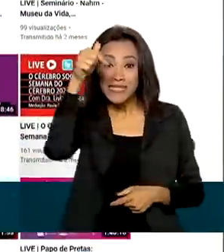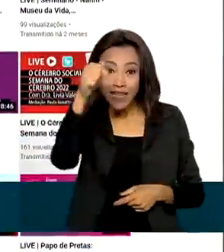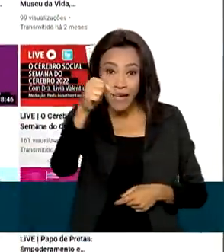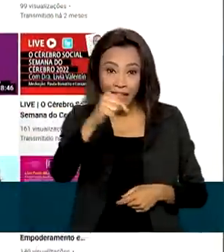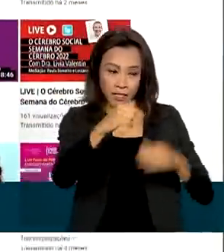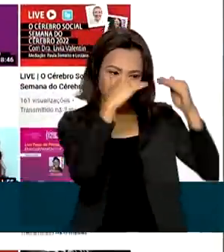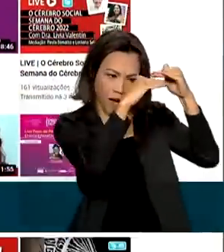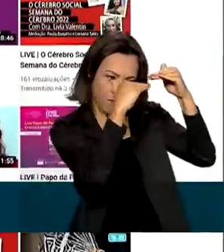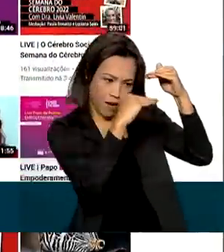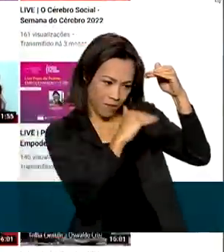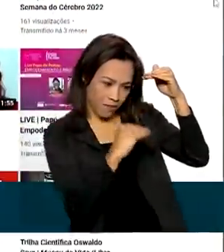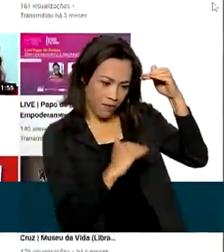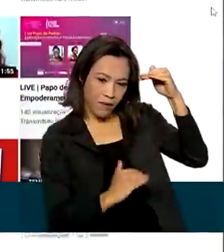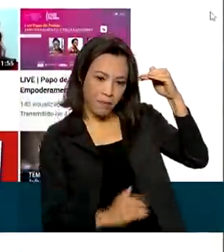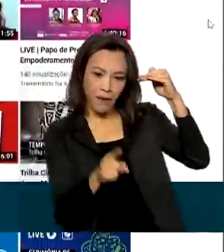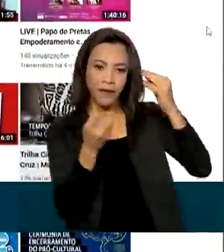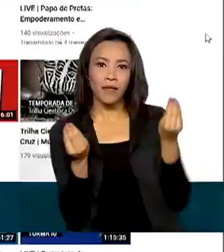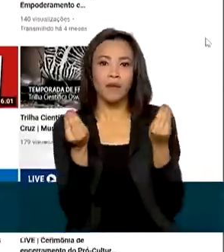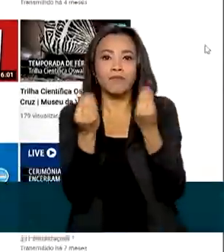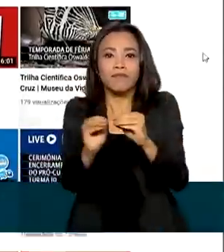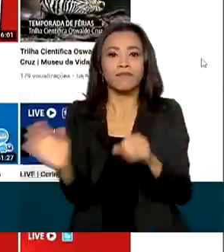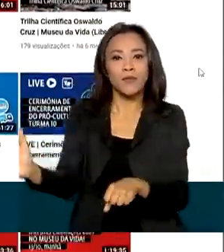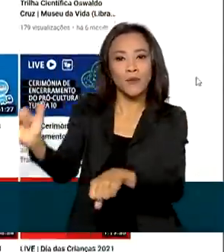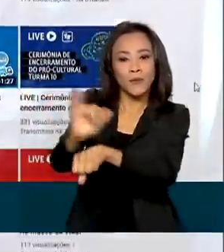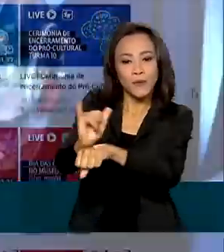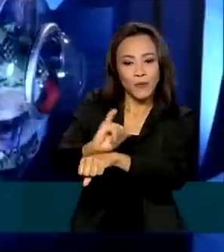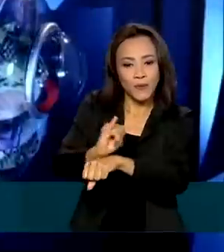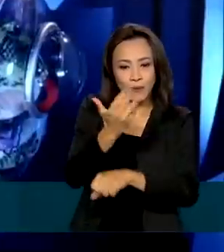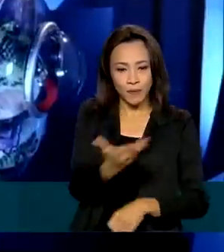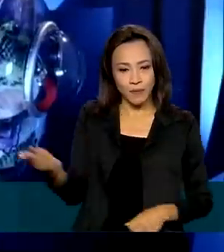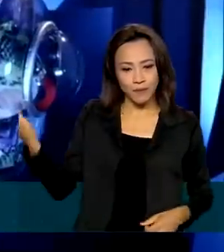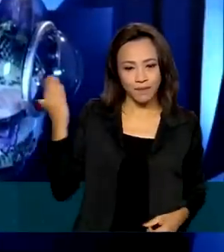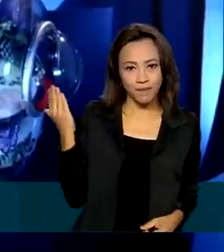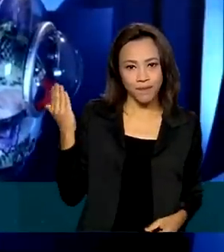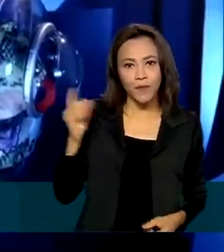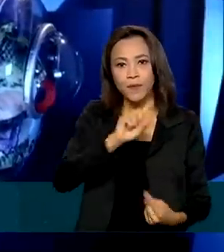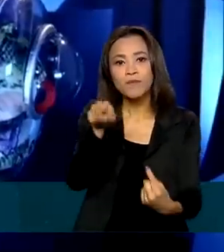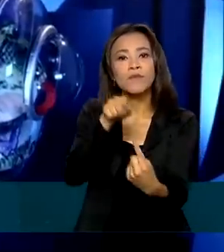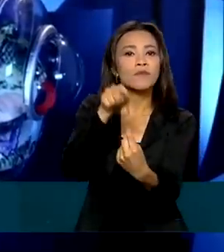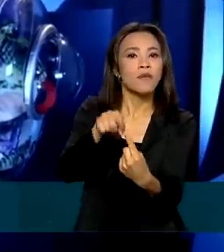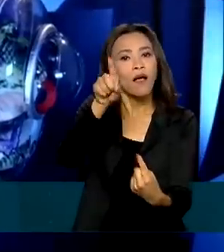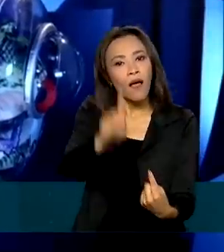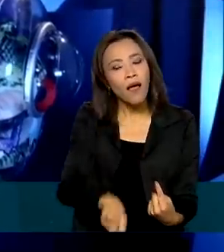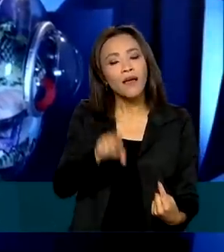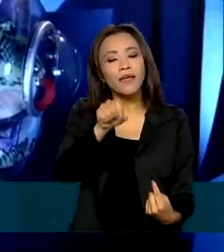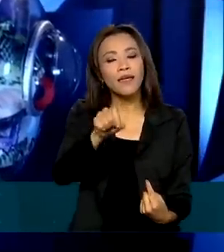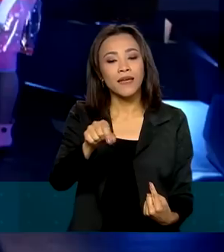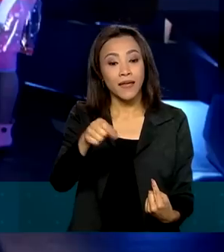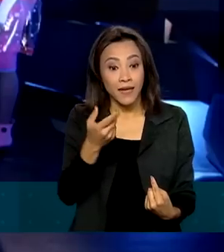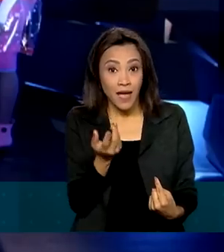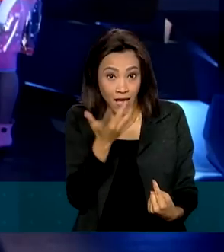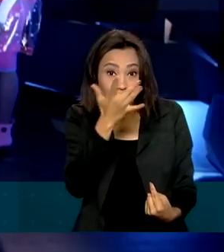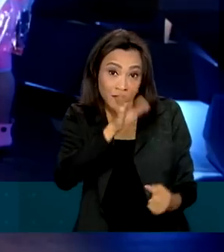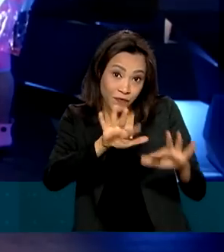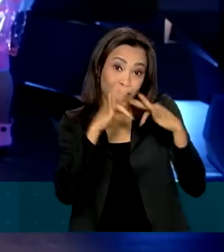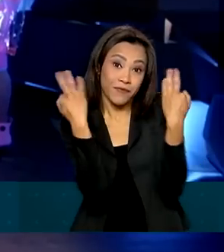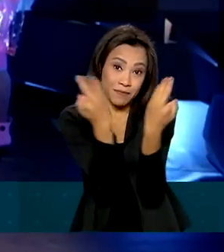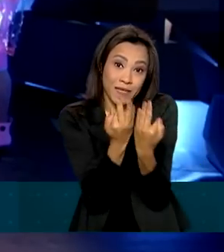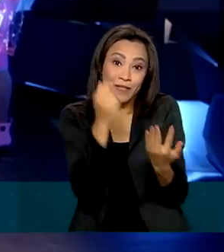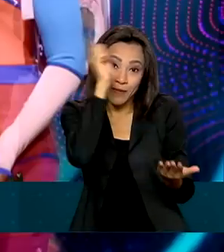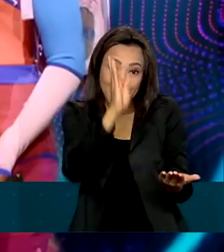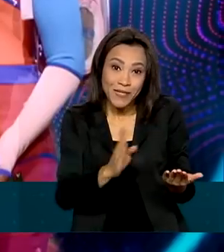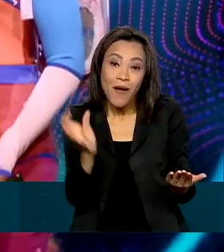que estão disponíveis no canal do YouTube do Museu da vida A ideia é que além de chegar até as casas das famílias